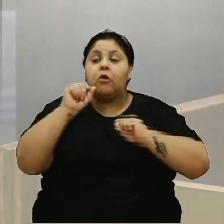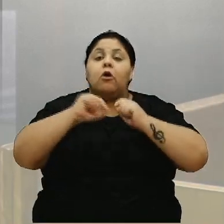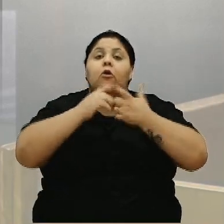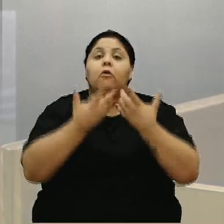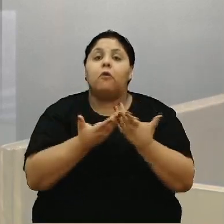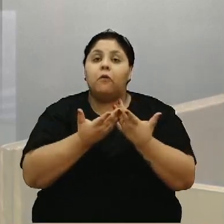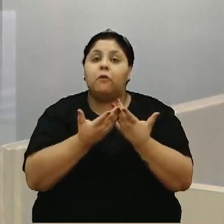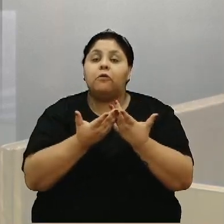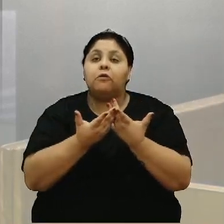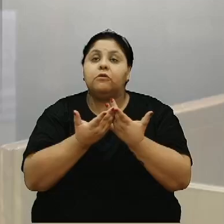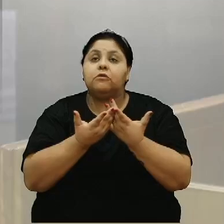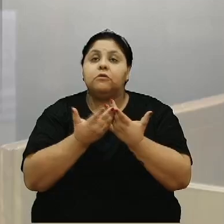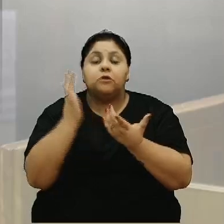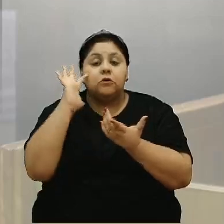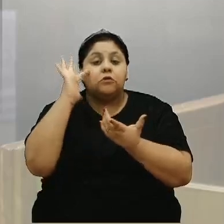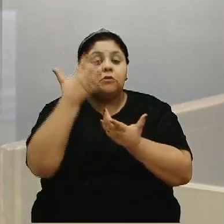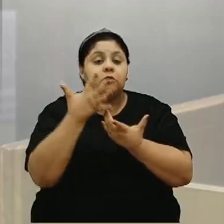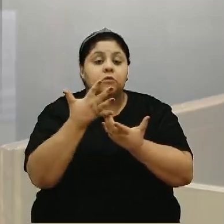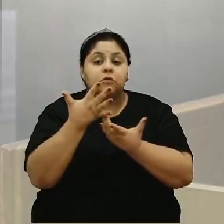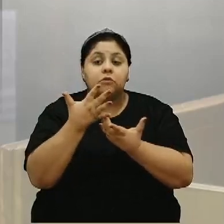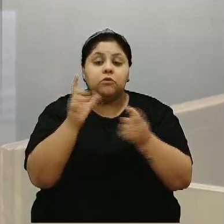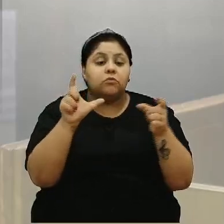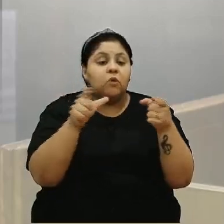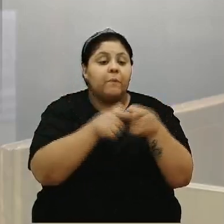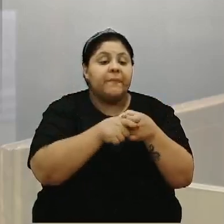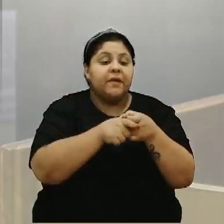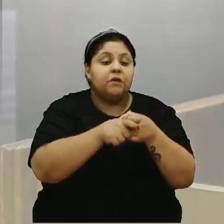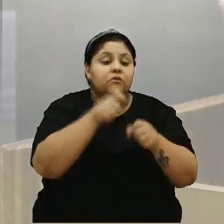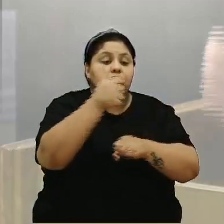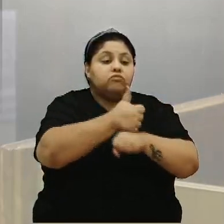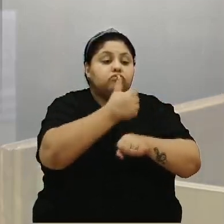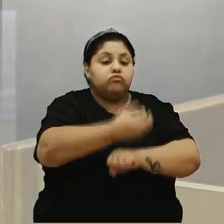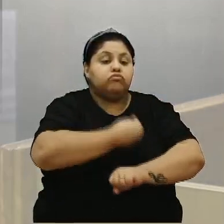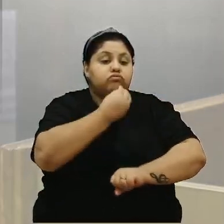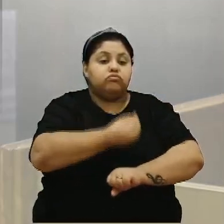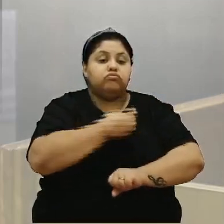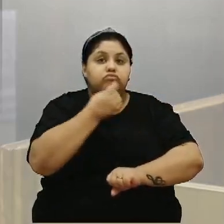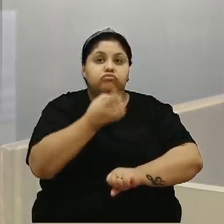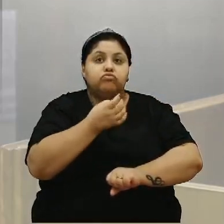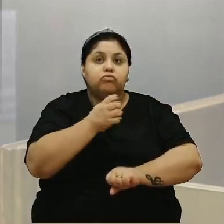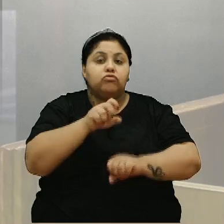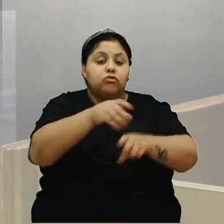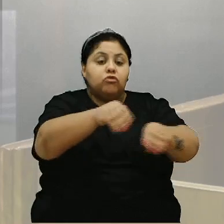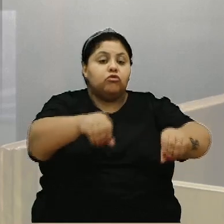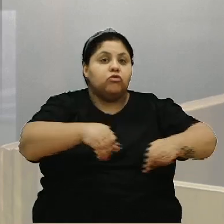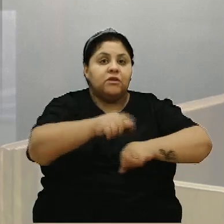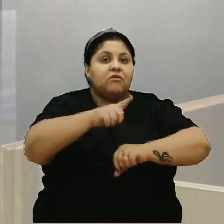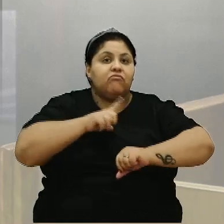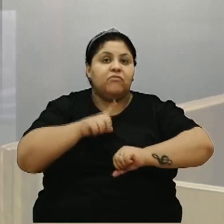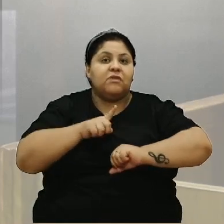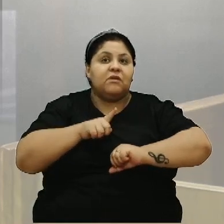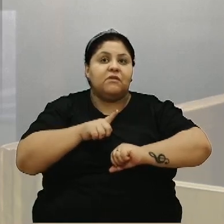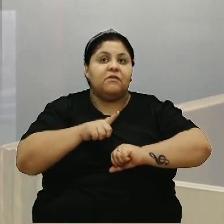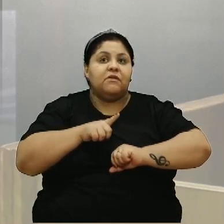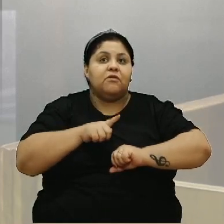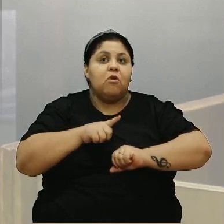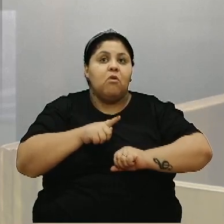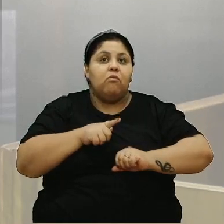como é que a gente vai conseguir fazer o pequeno agricultor sobreviver se ele só planta isso? Ele não tem condição de fazer pomar de